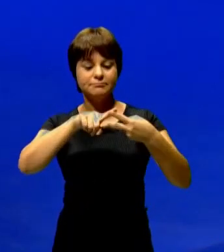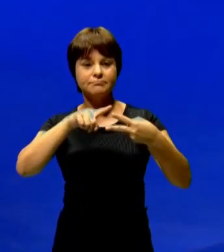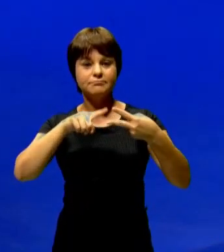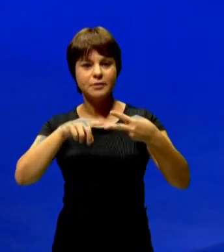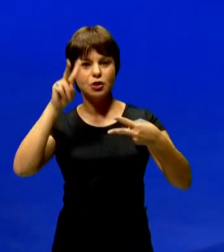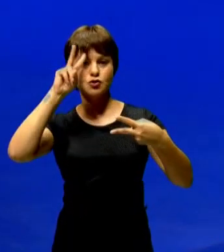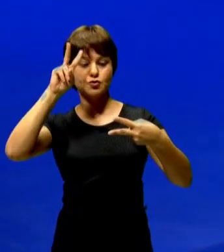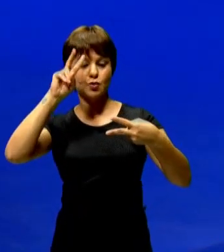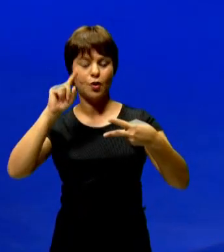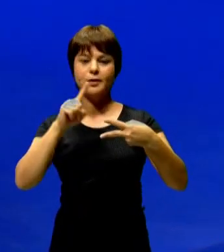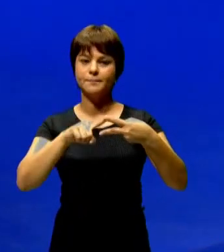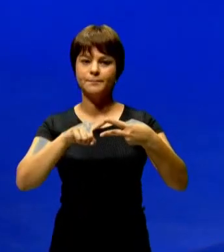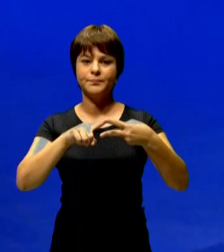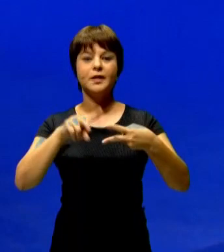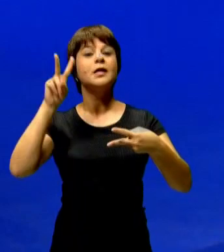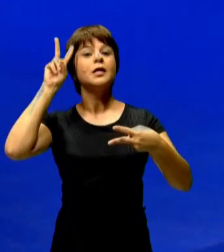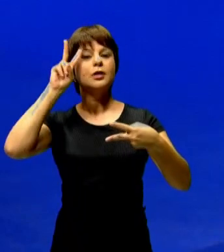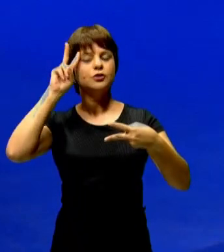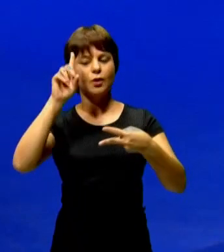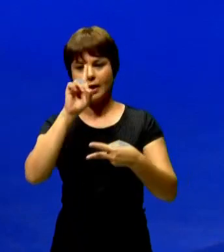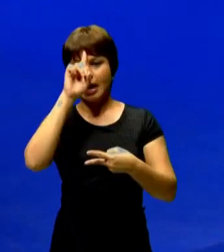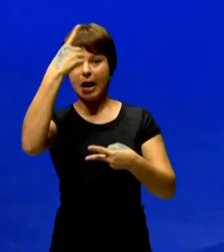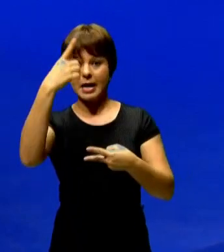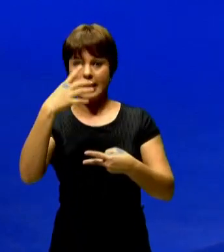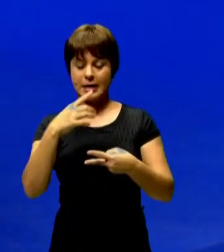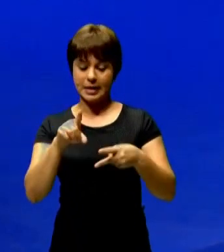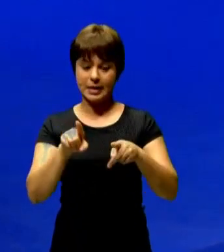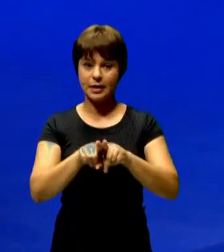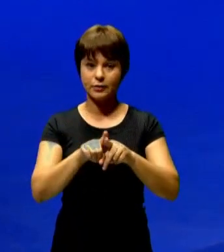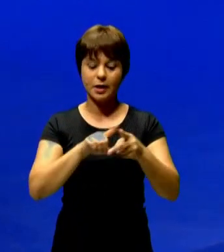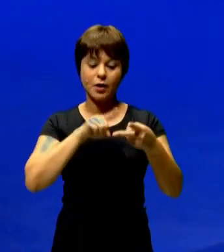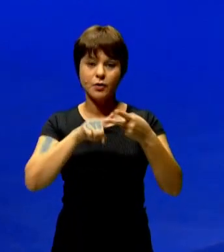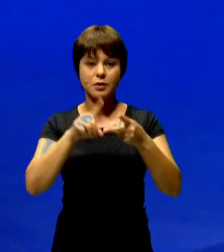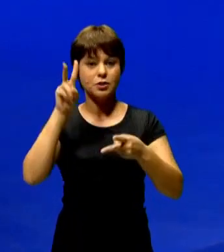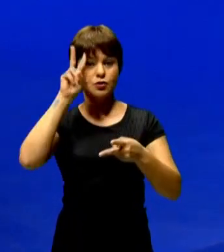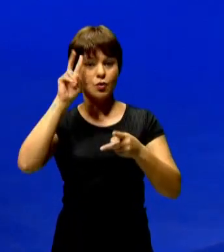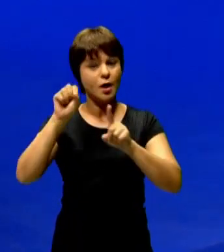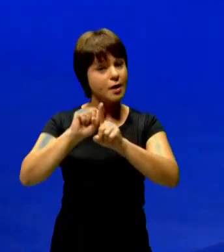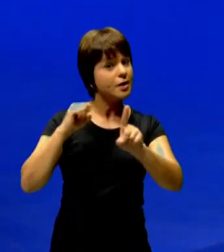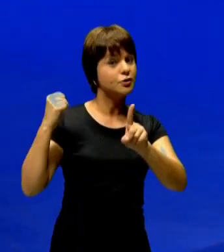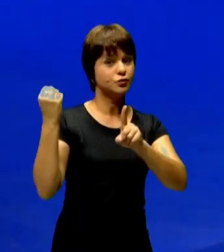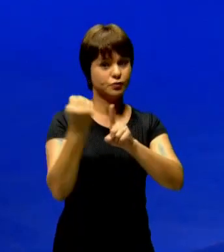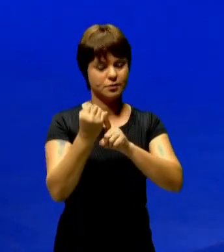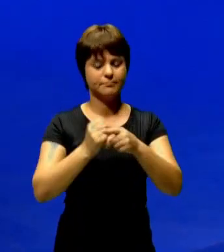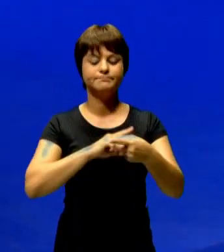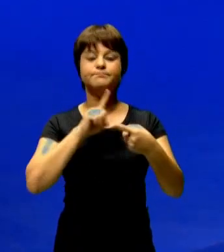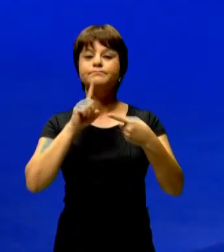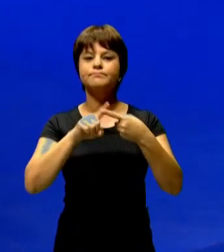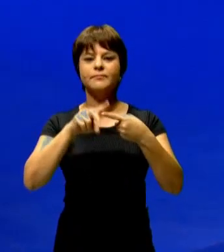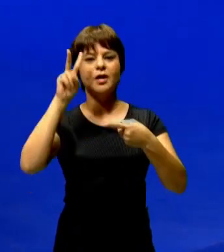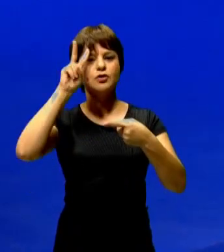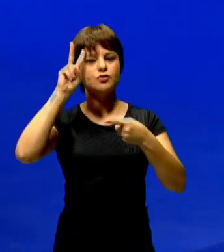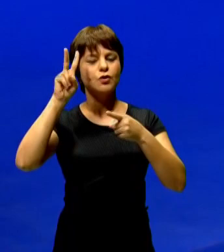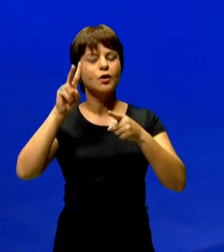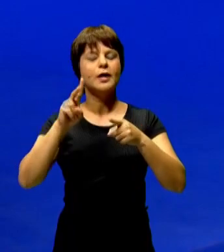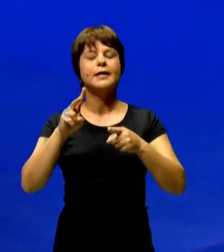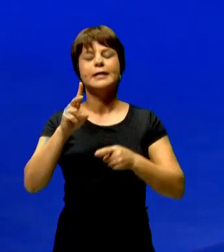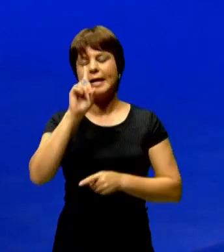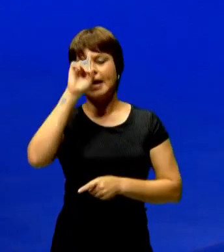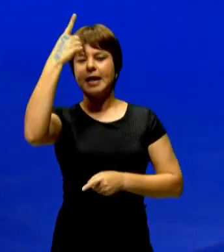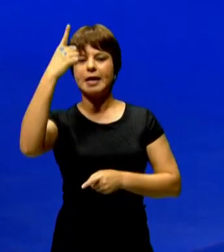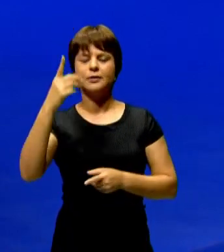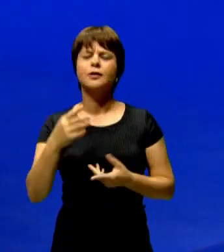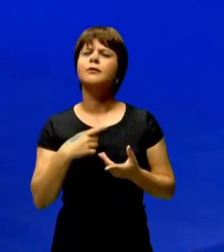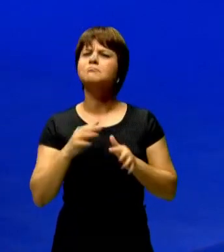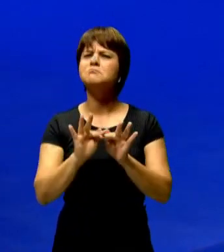grandes histórias: a história natural e a história social. A história natural, simplificadamente,